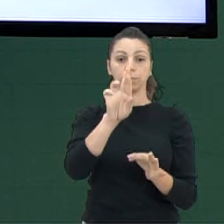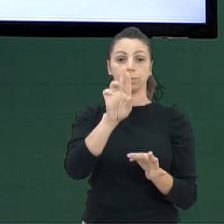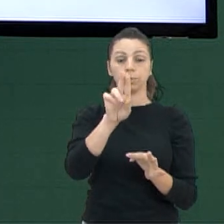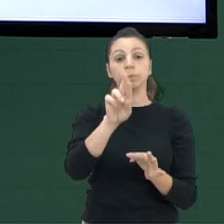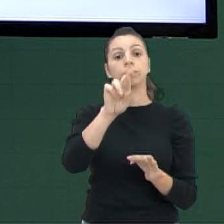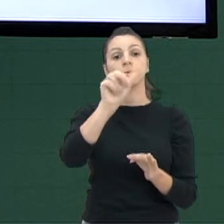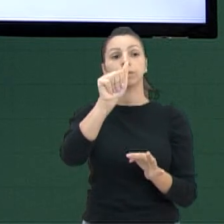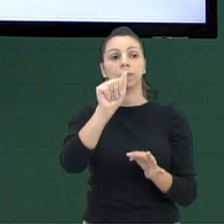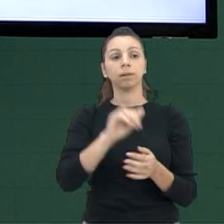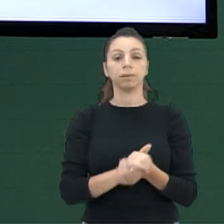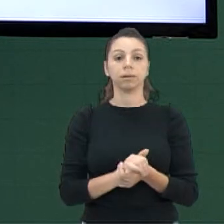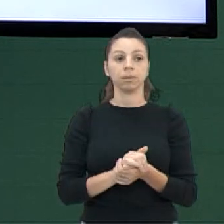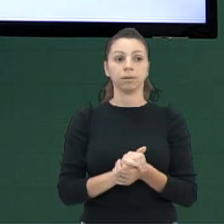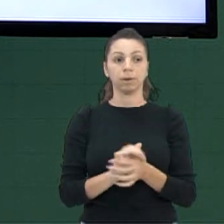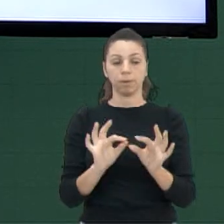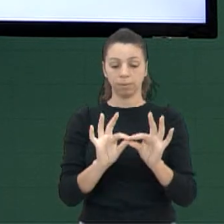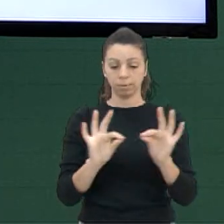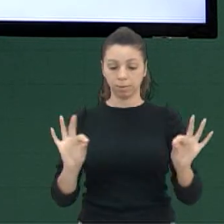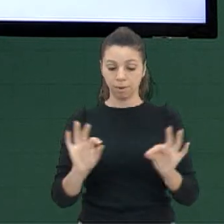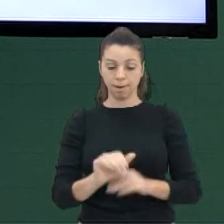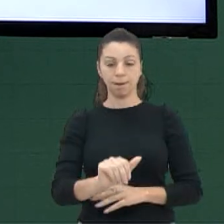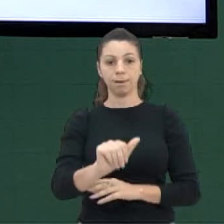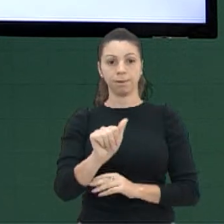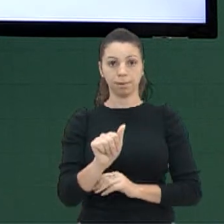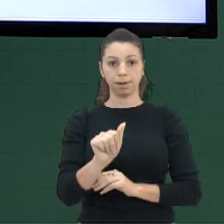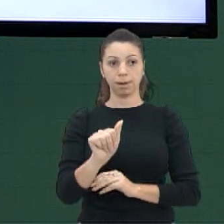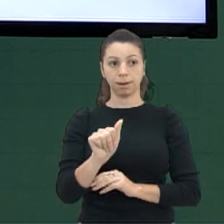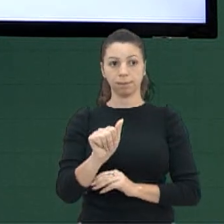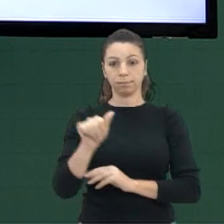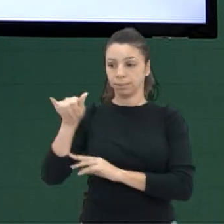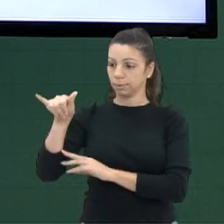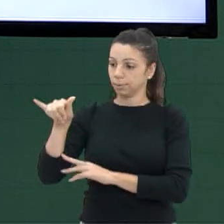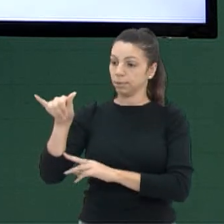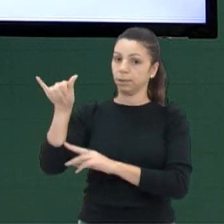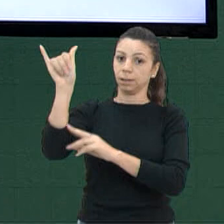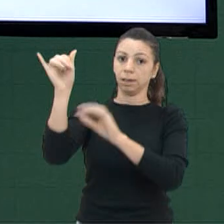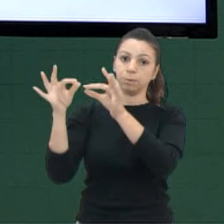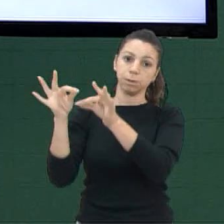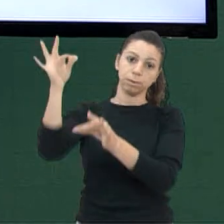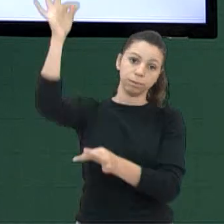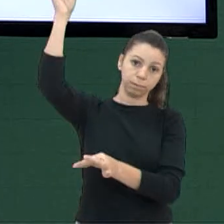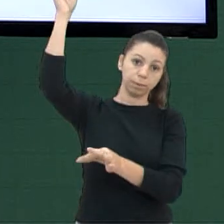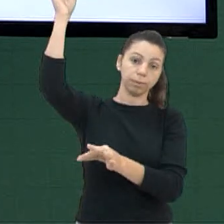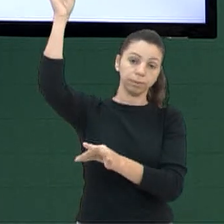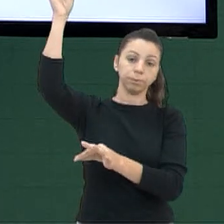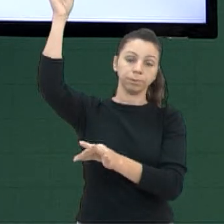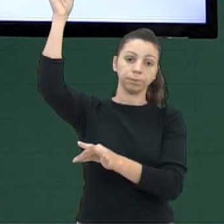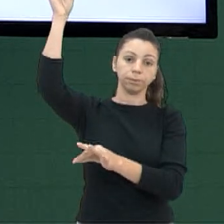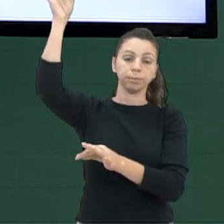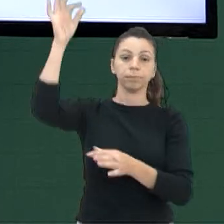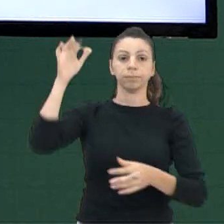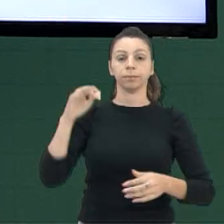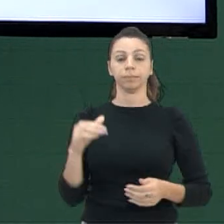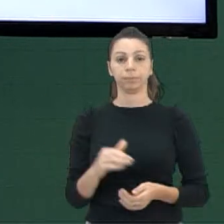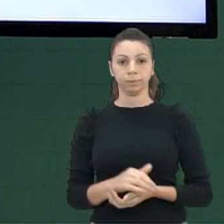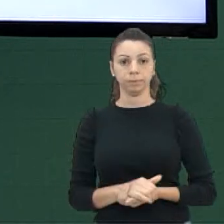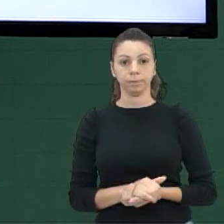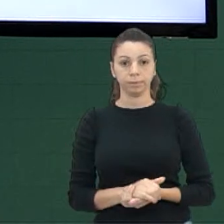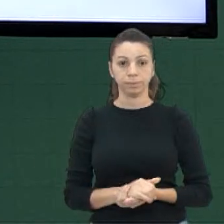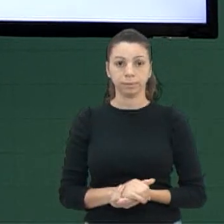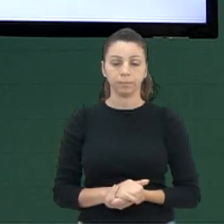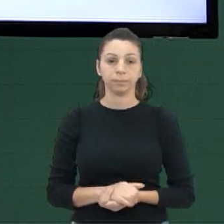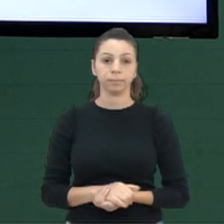altura? O Y. Ou eu posso fazer o lado menor vezes o lado maior, que é o